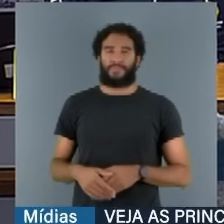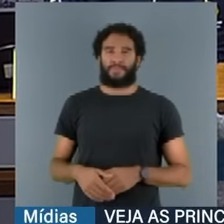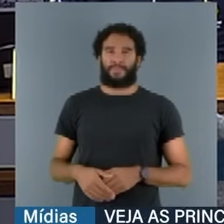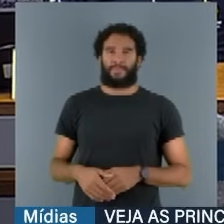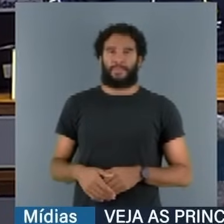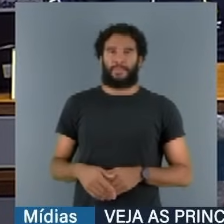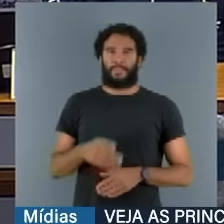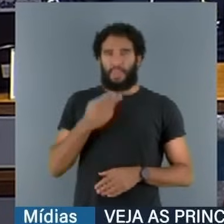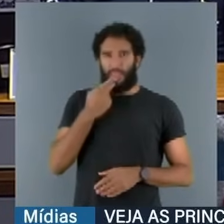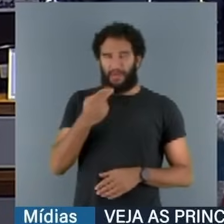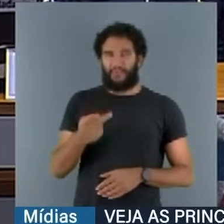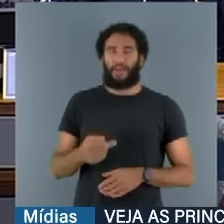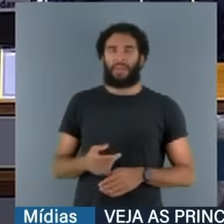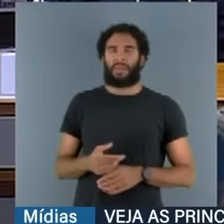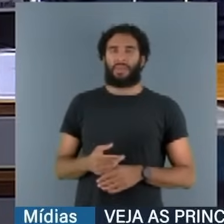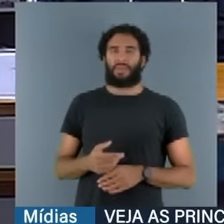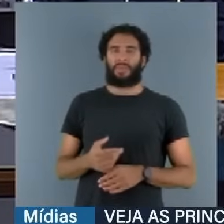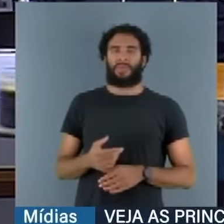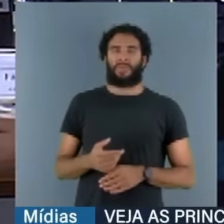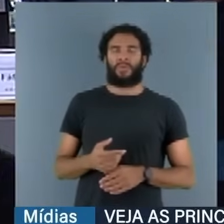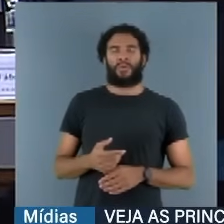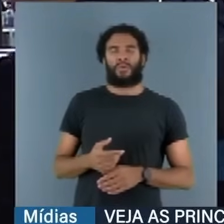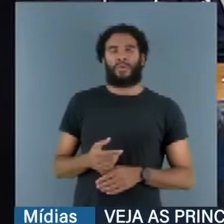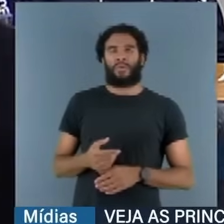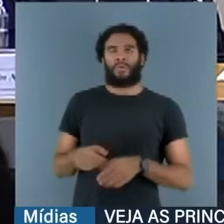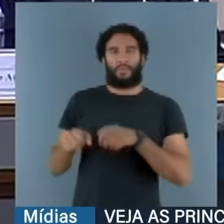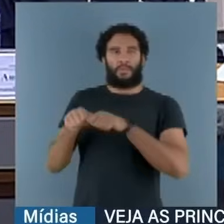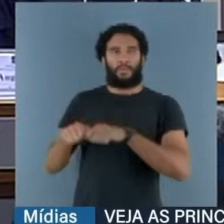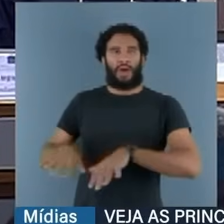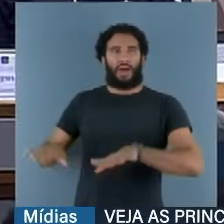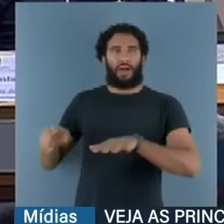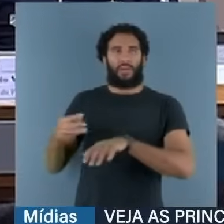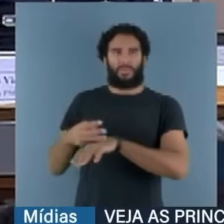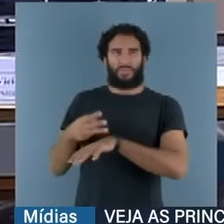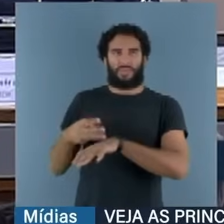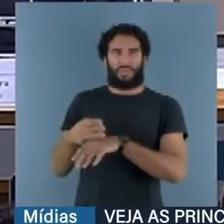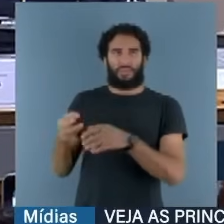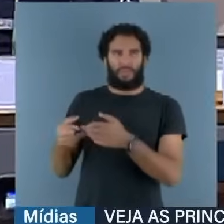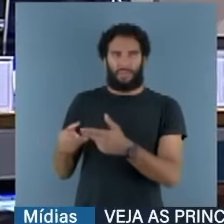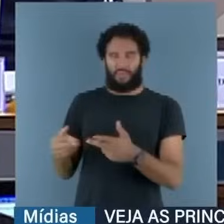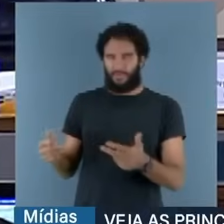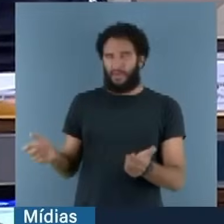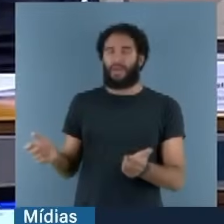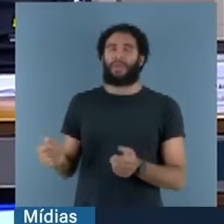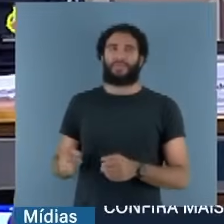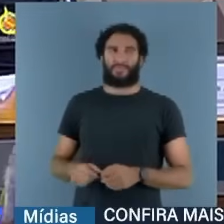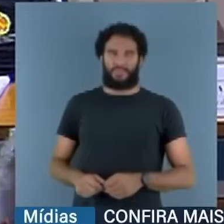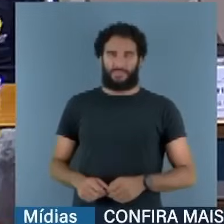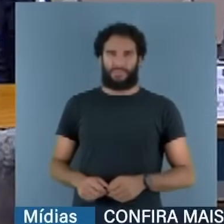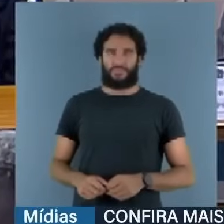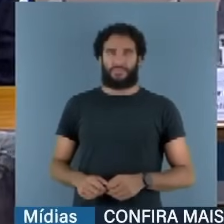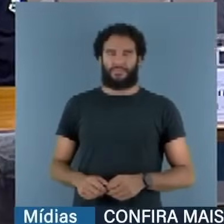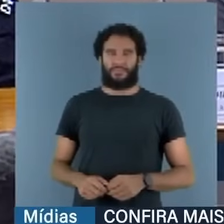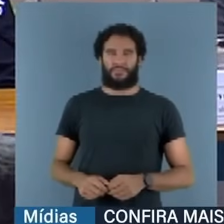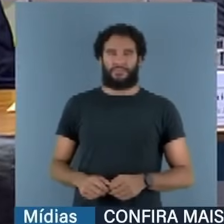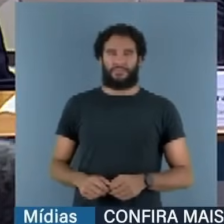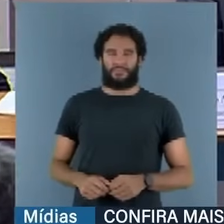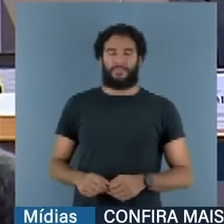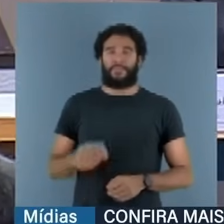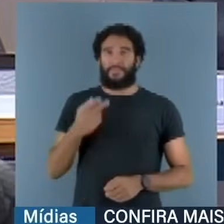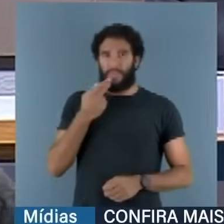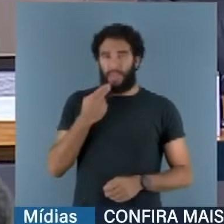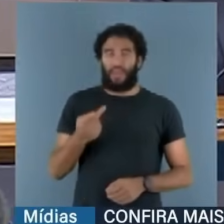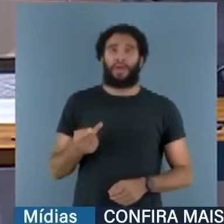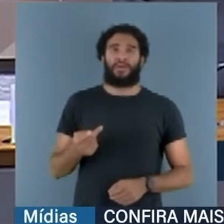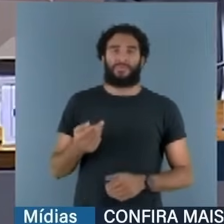com outro compartilhamento de mensagens. Ou seja, nós estamos aqui falando de o compartilhamento